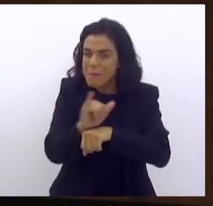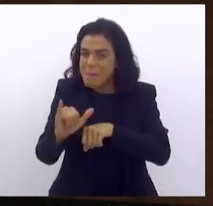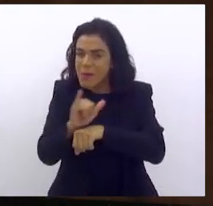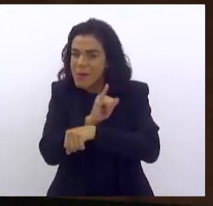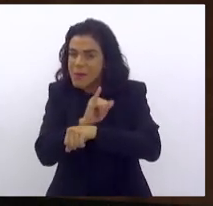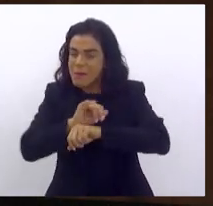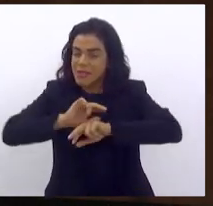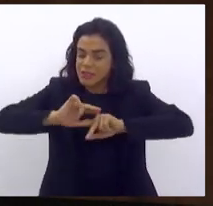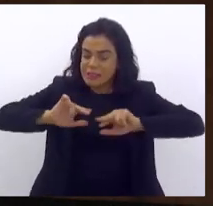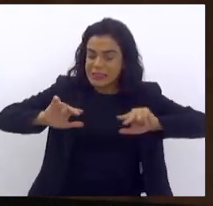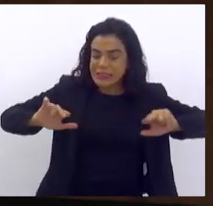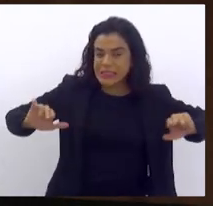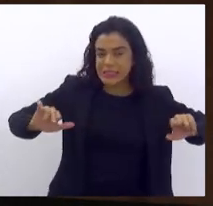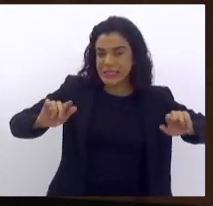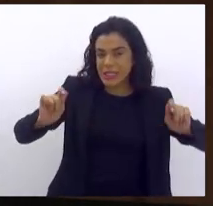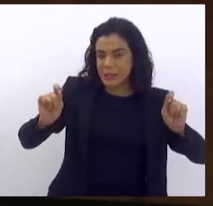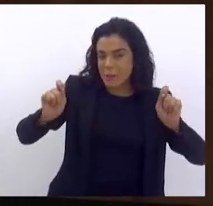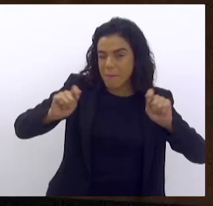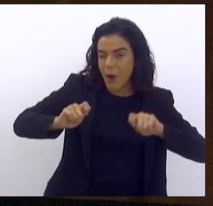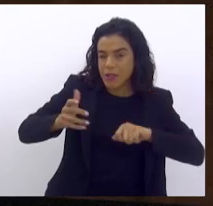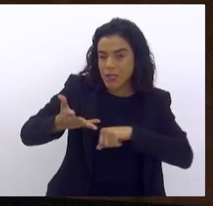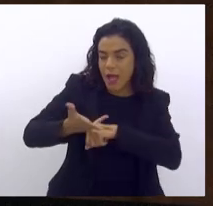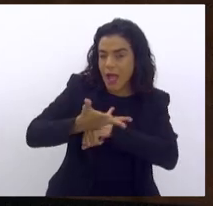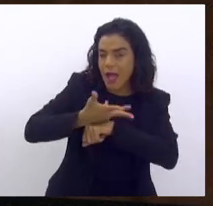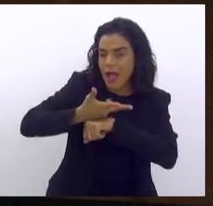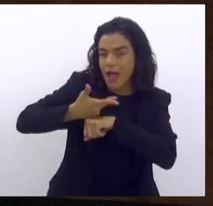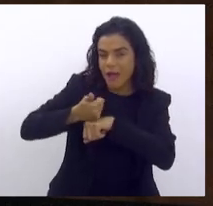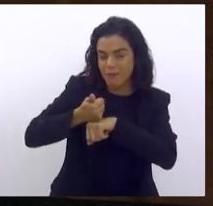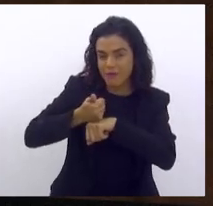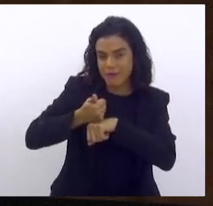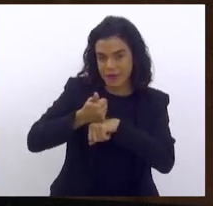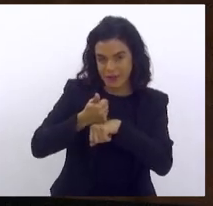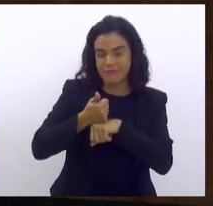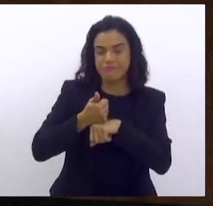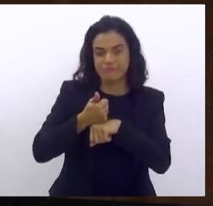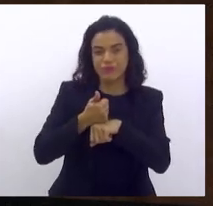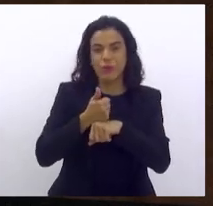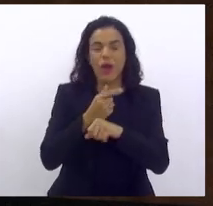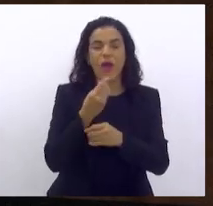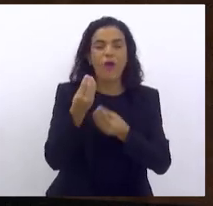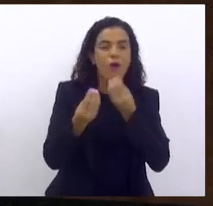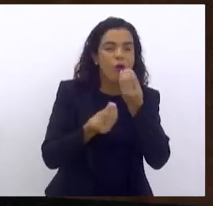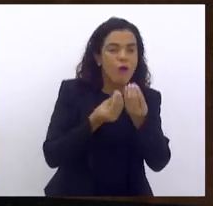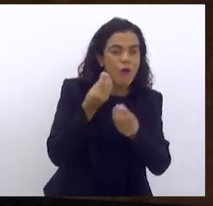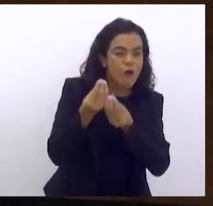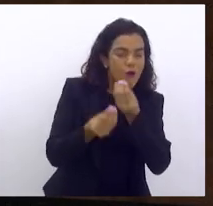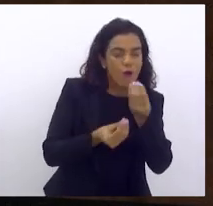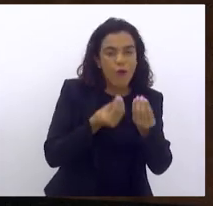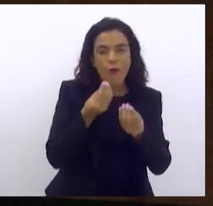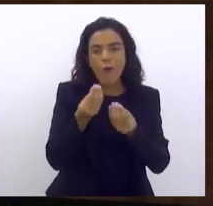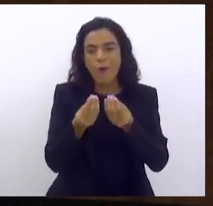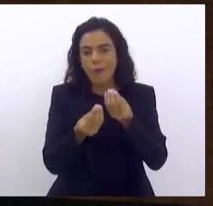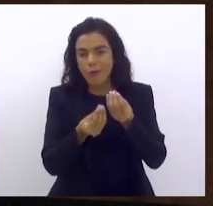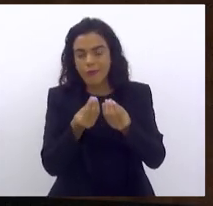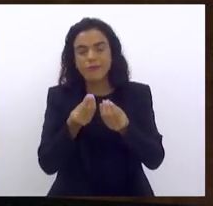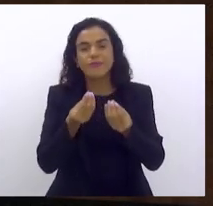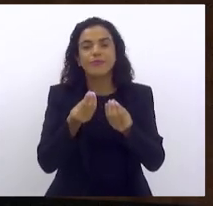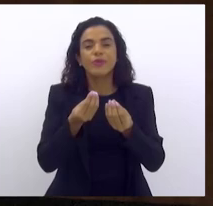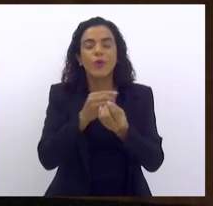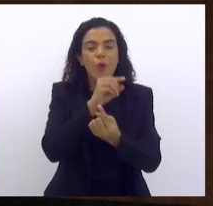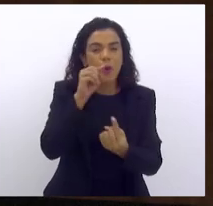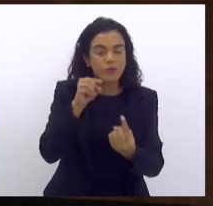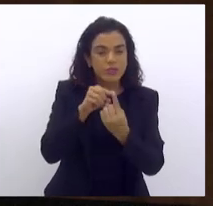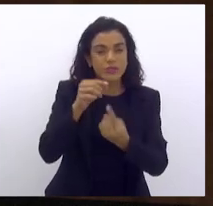que a gente possa aperfeiçoar esses procedimentos de modo que não haja